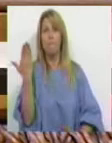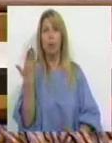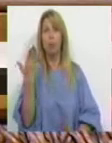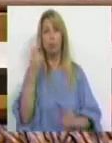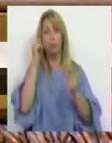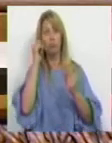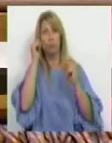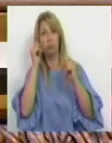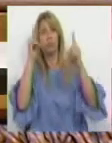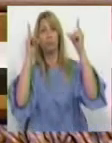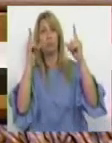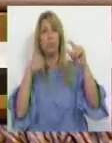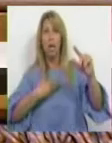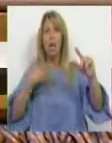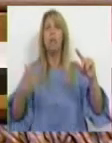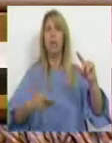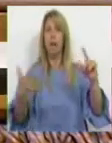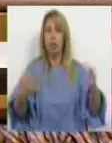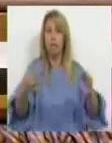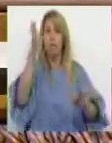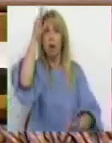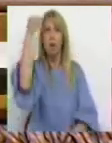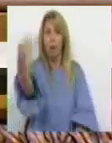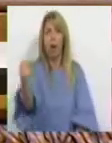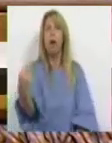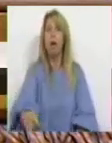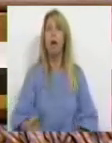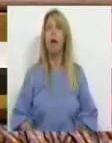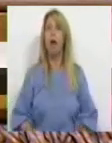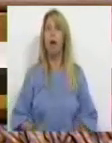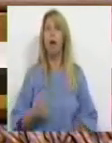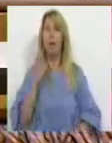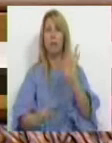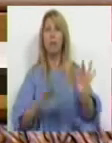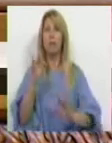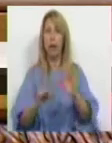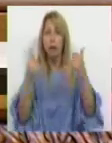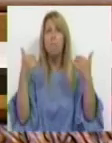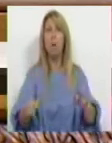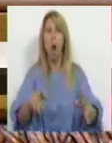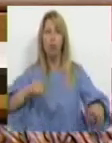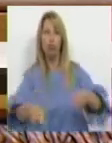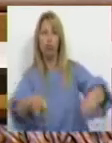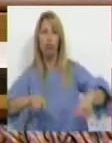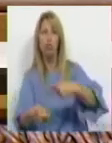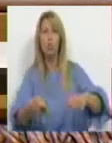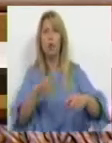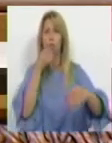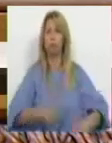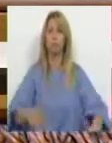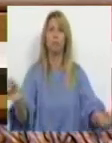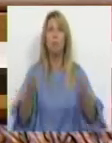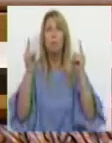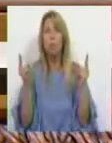para os direitos incontornáveis dos animais a não serem maltratados e torturados, e cada vez